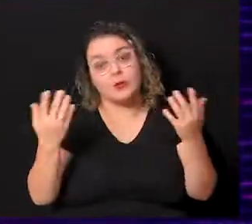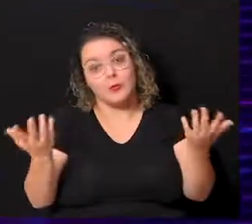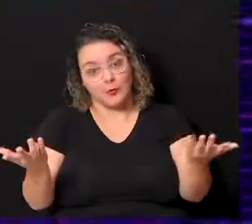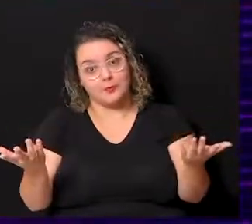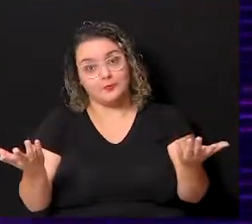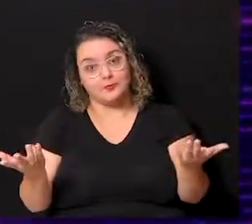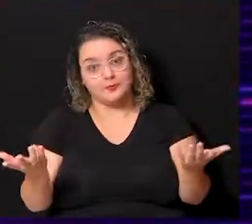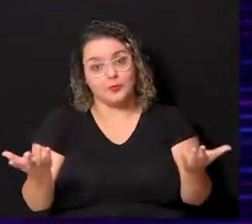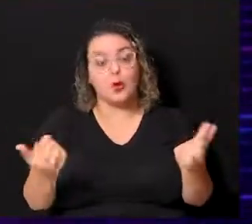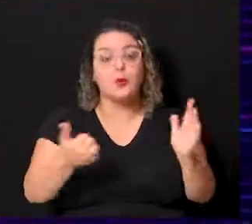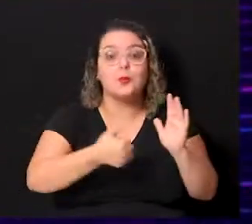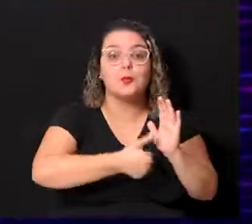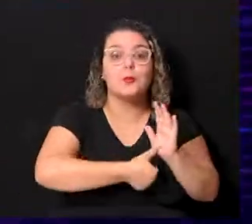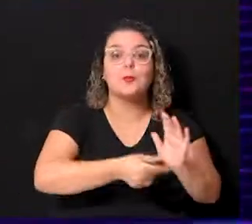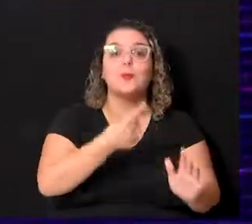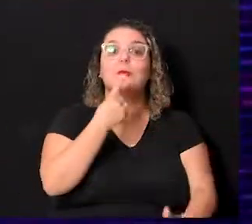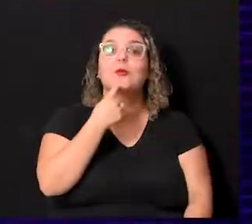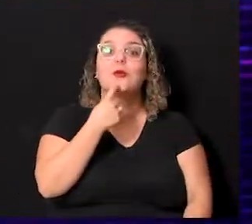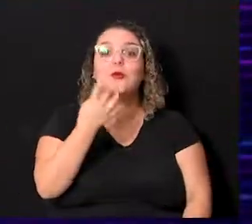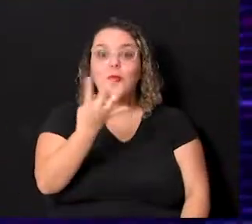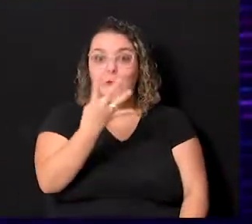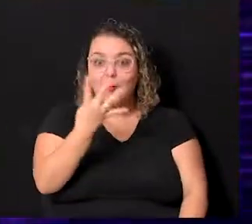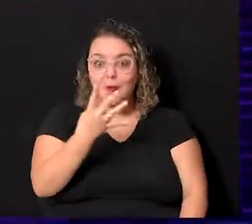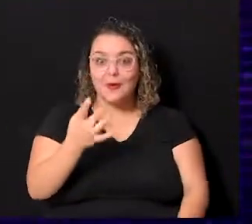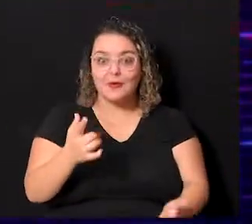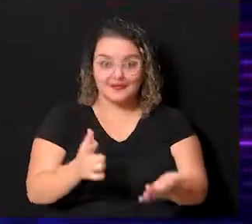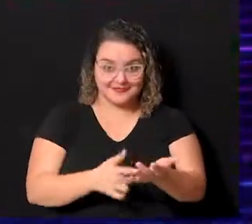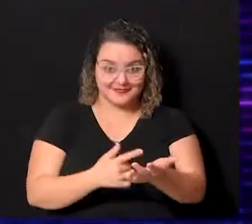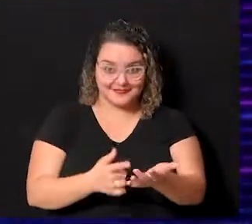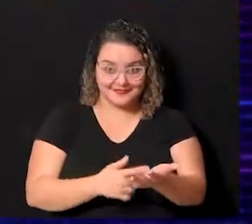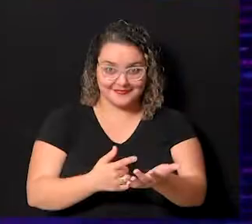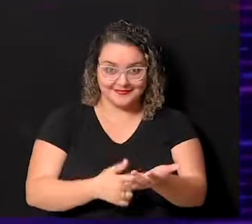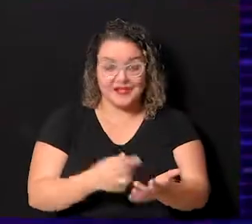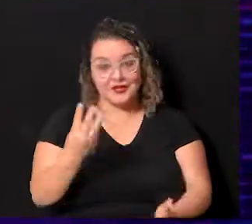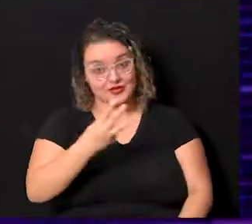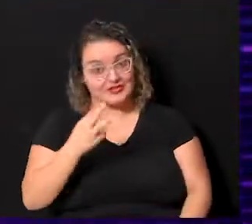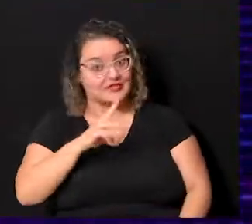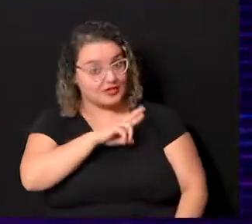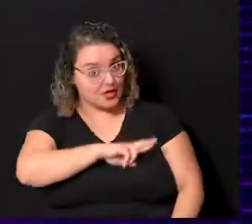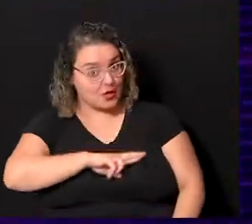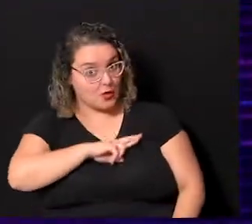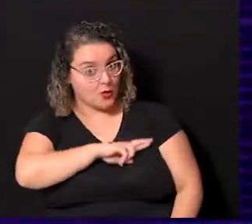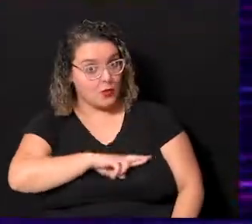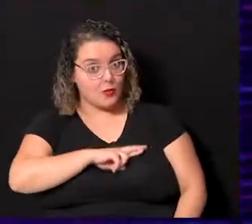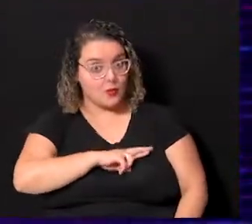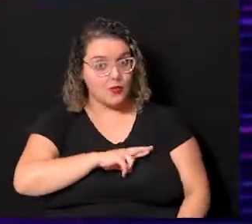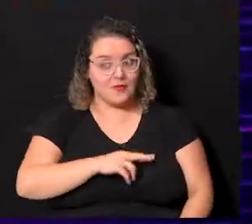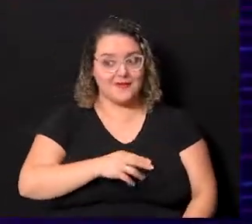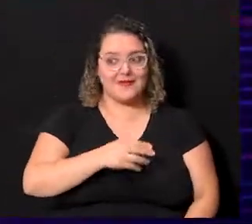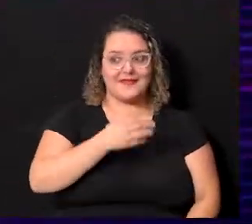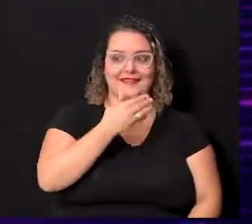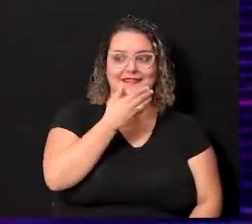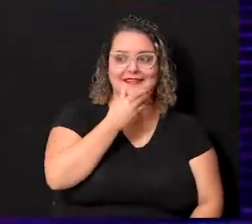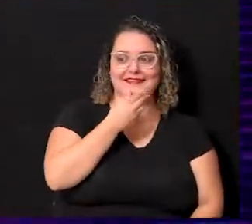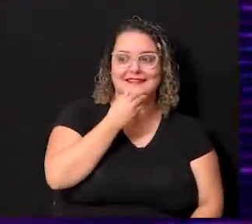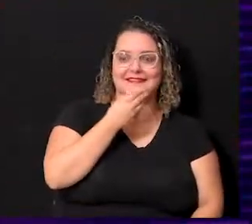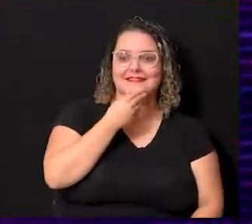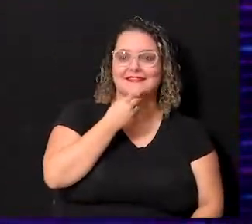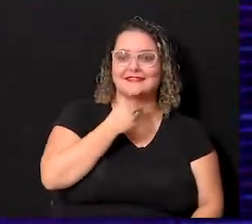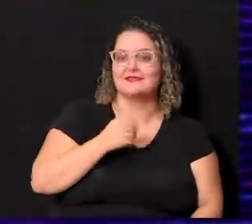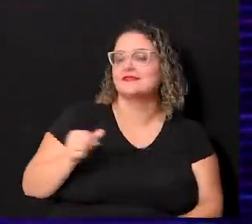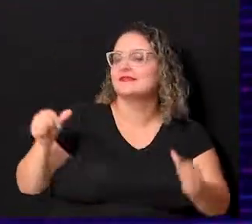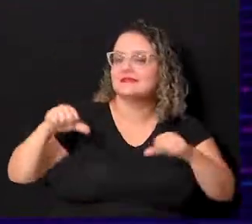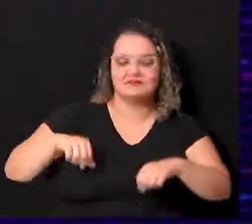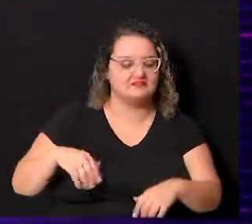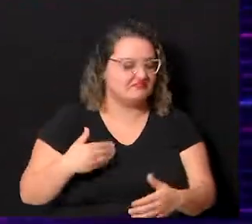bom. O Botão Vermelho é o meu quarto livro, ele é o terceiro romance. Ele é a história de um malandro, um cara que não vale nada, eira